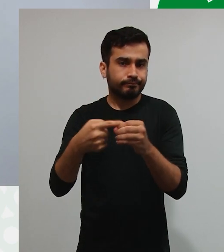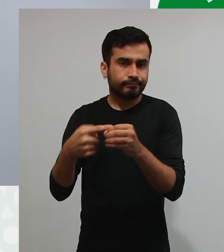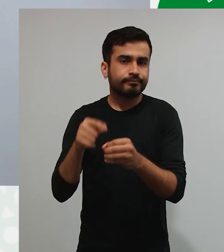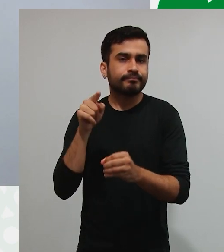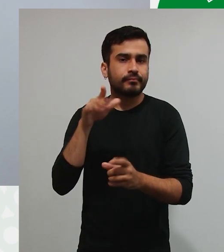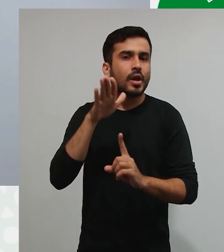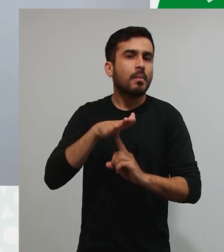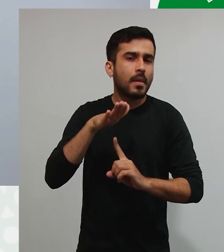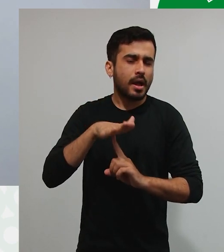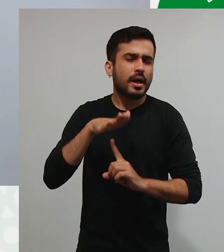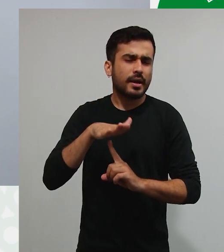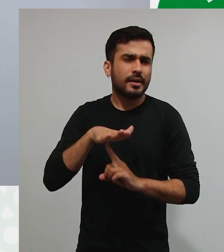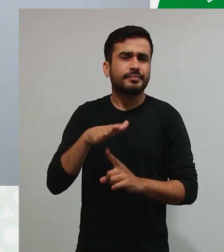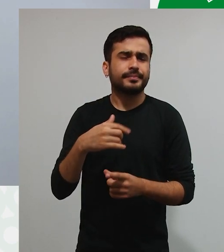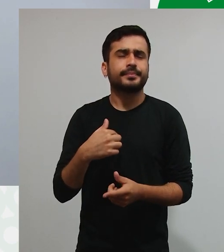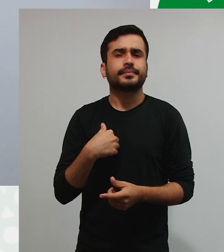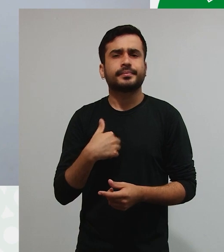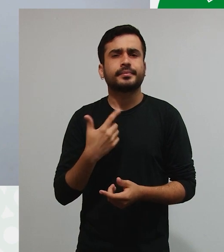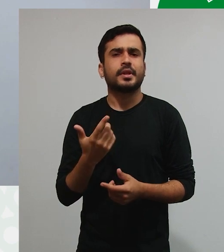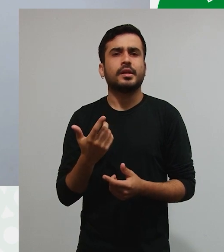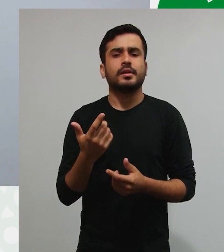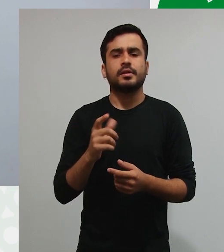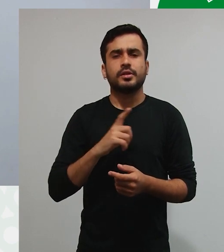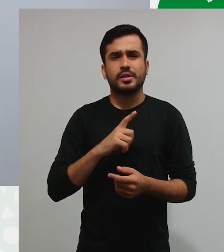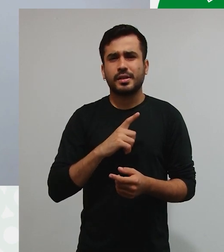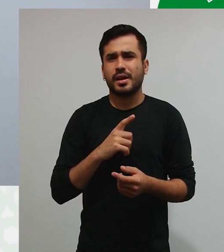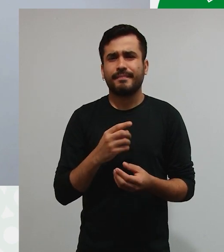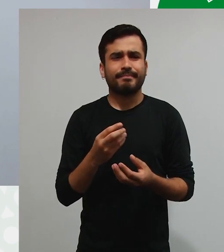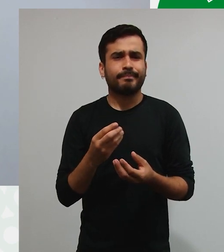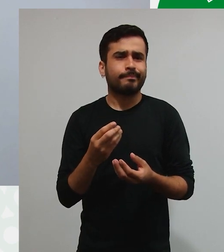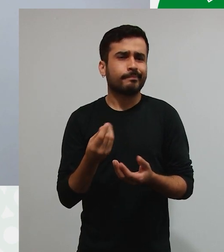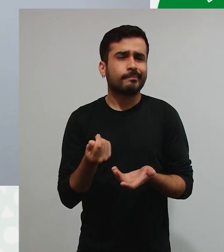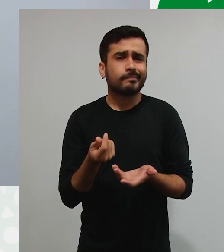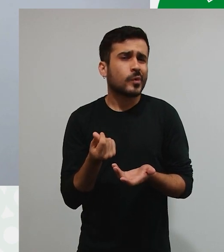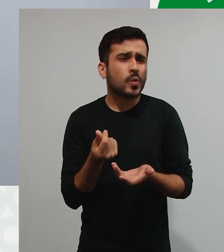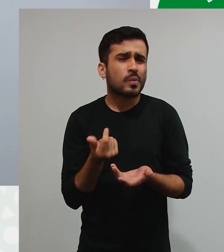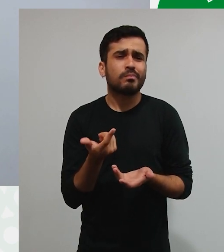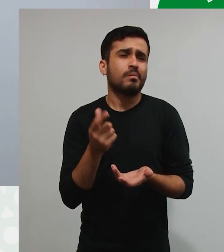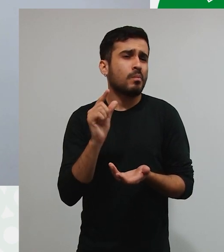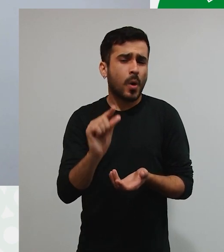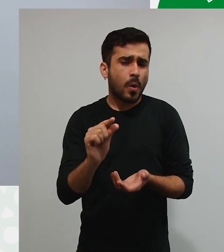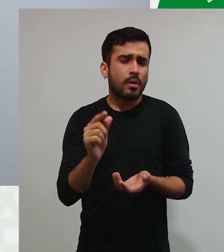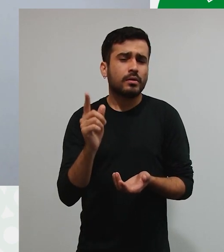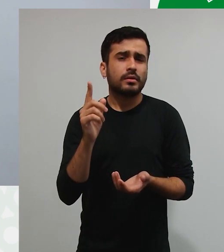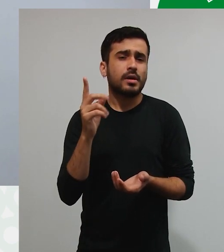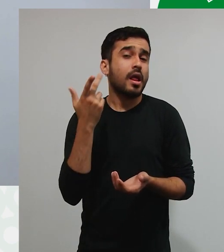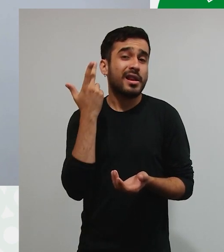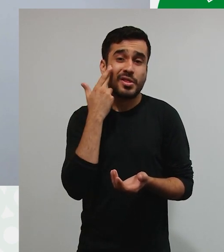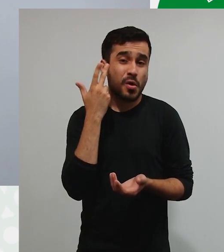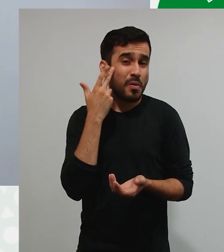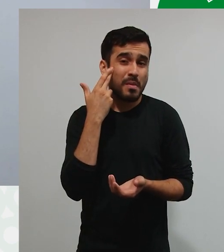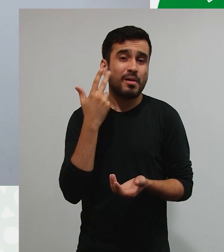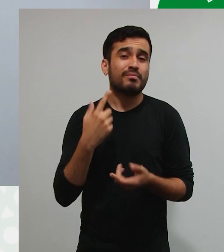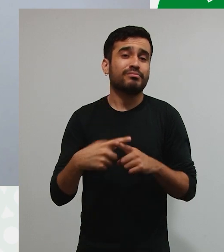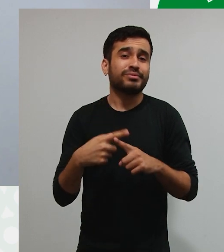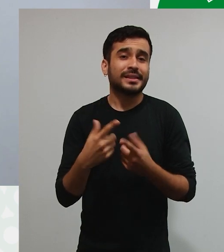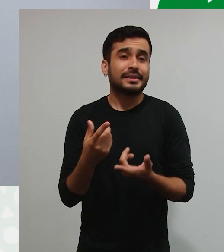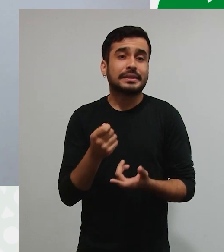sendo docente. Então, Anabela, eu sempre, né, desde o início, eu comecei a trabalhar assim de uma maneira